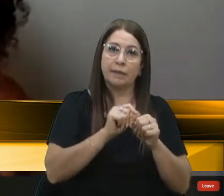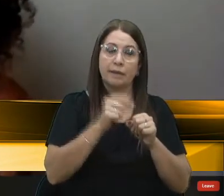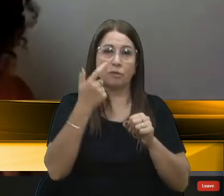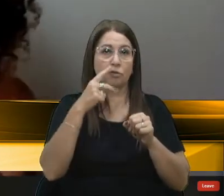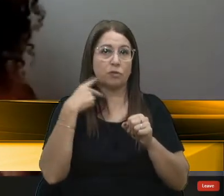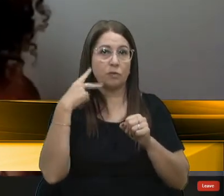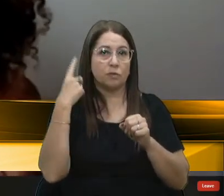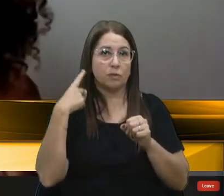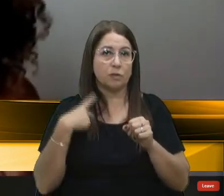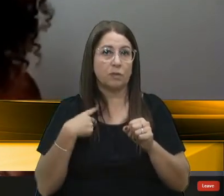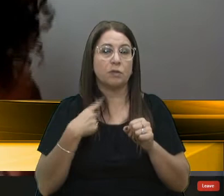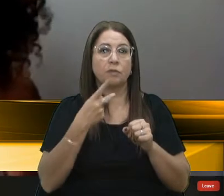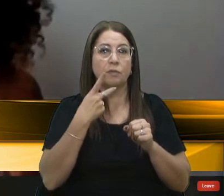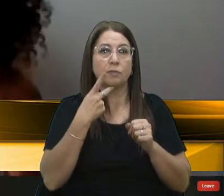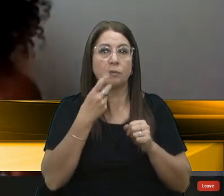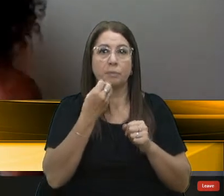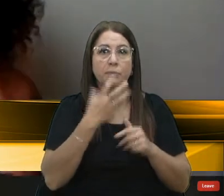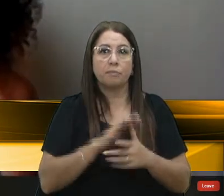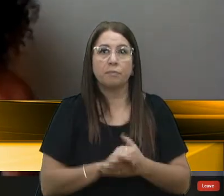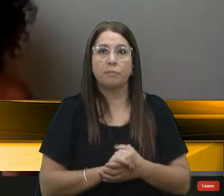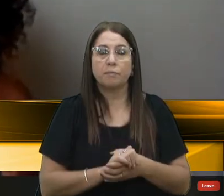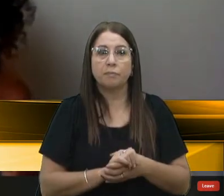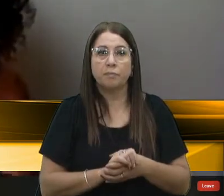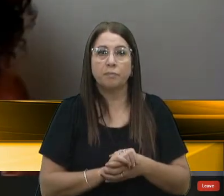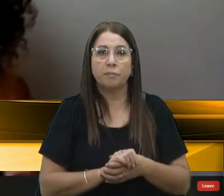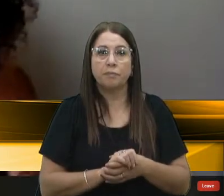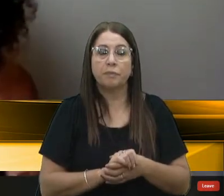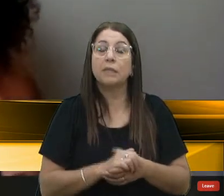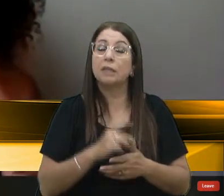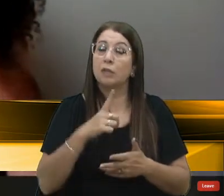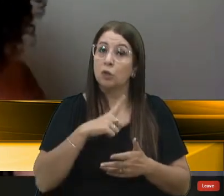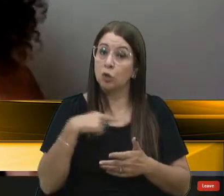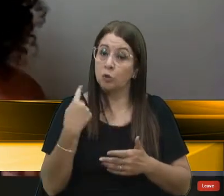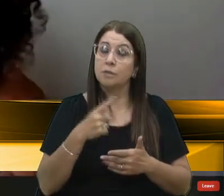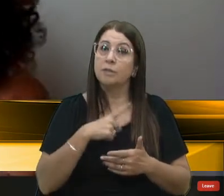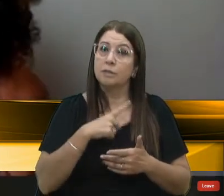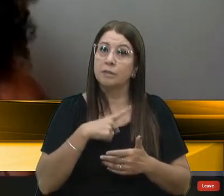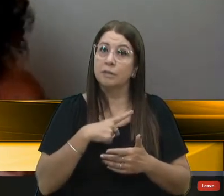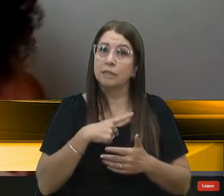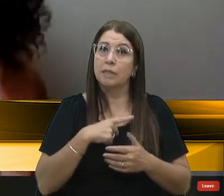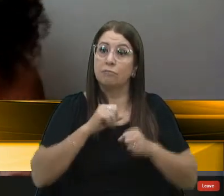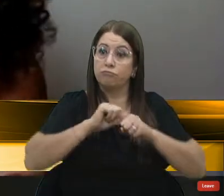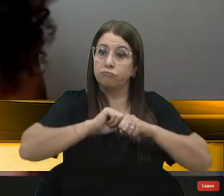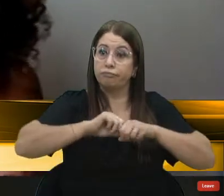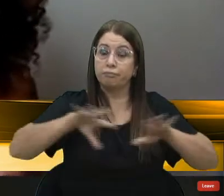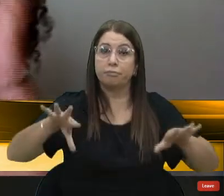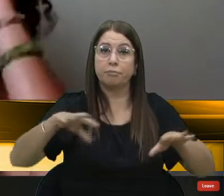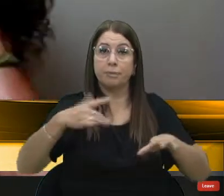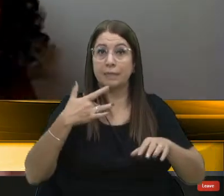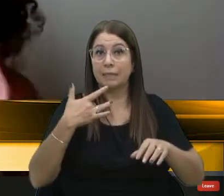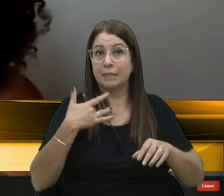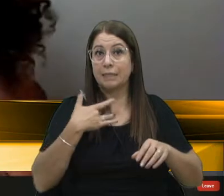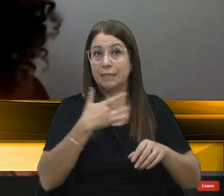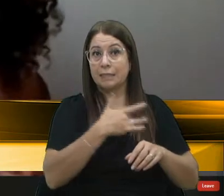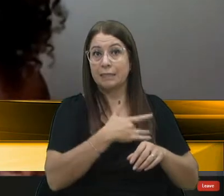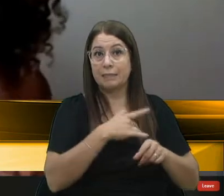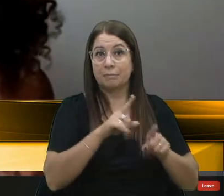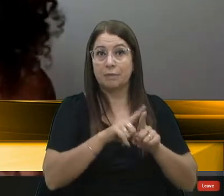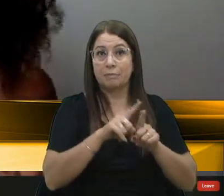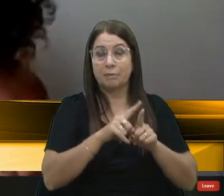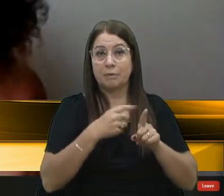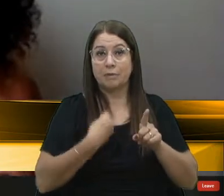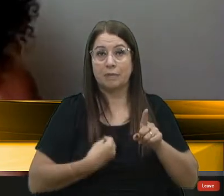vereadora Denise coloca isso muito bem. A gente tem um colapso na nossa saúde, mas também tem um colapso na vida